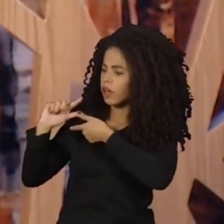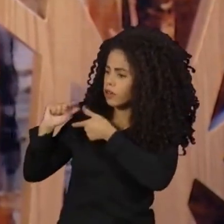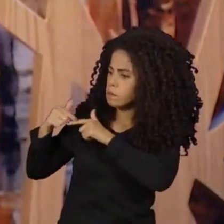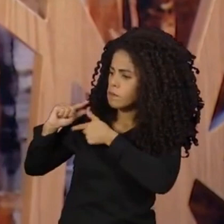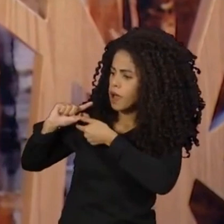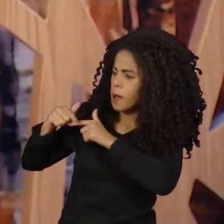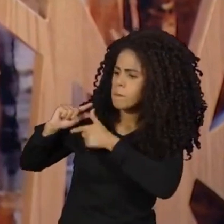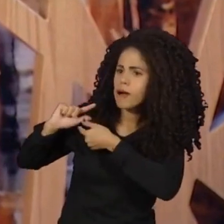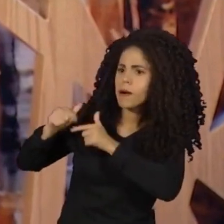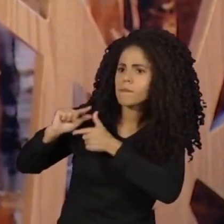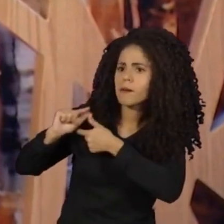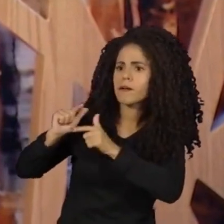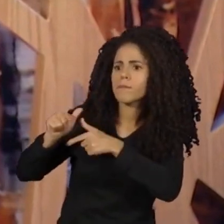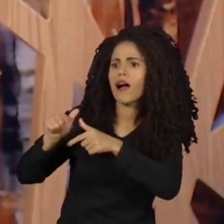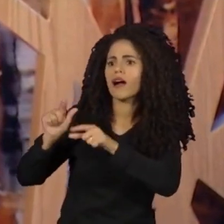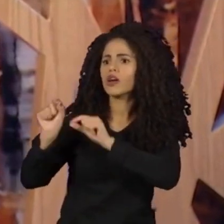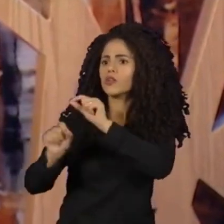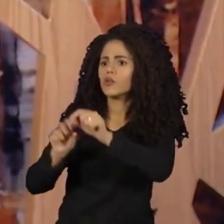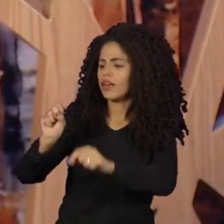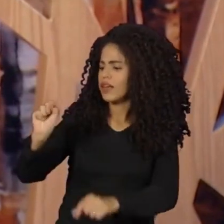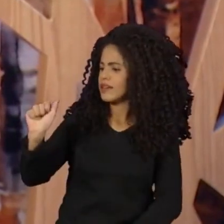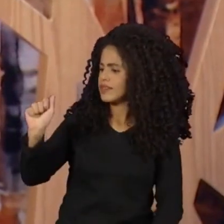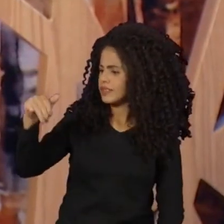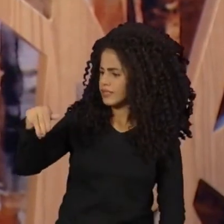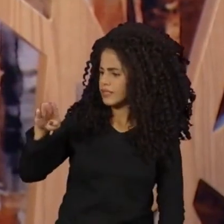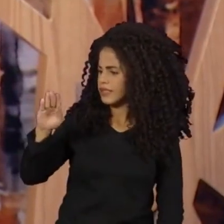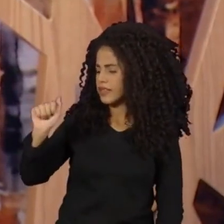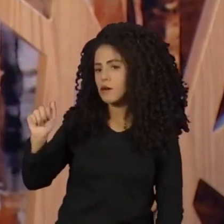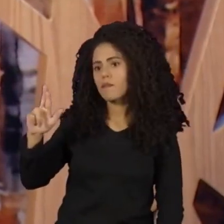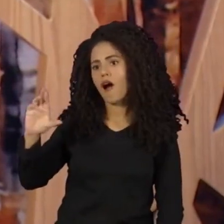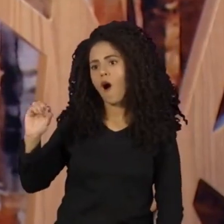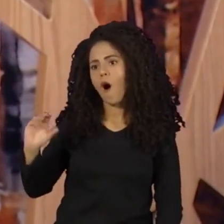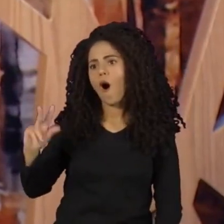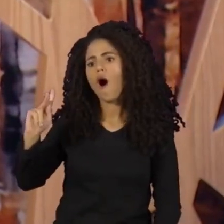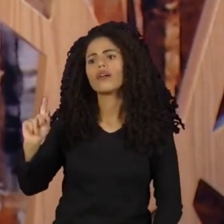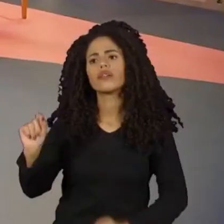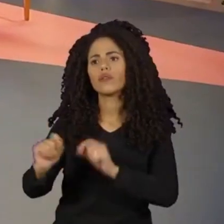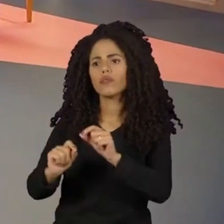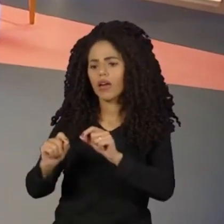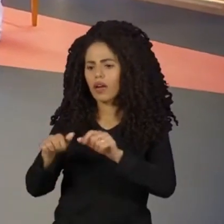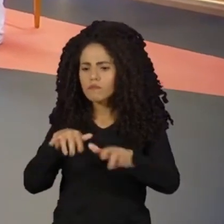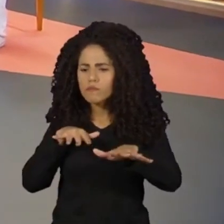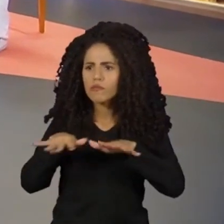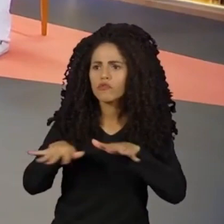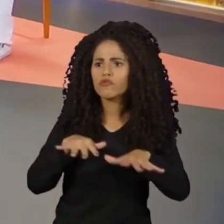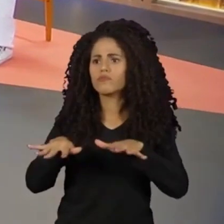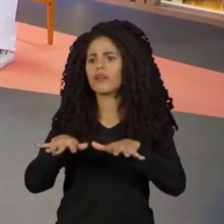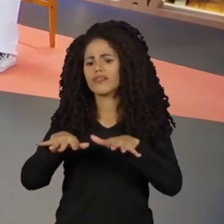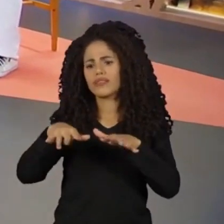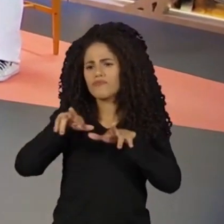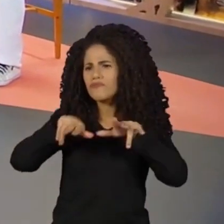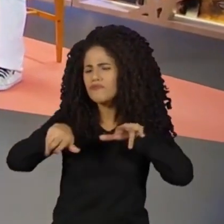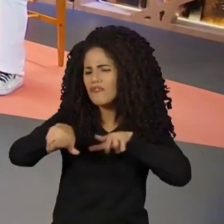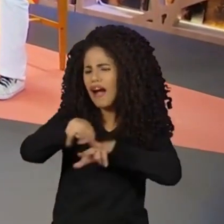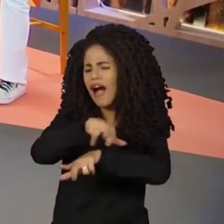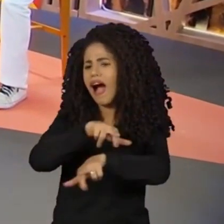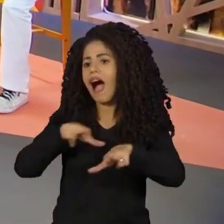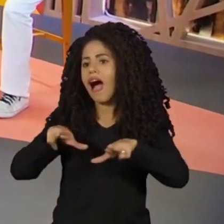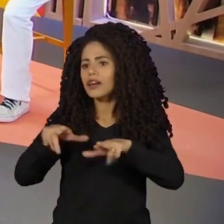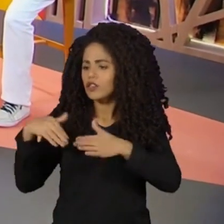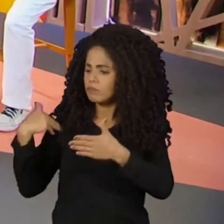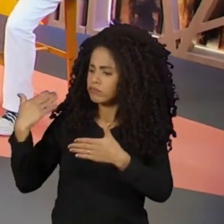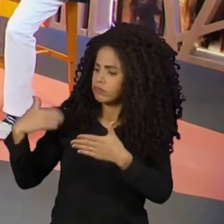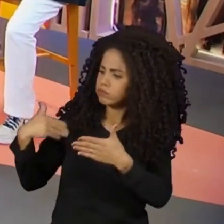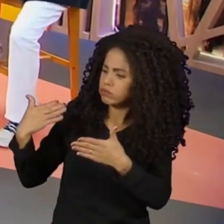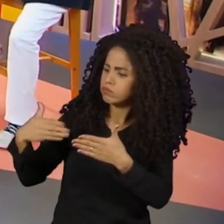na verdade o samba rock ele é um título né na verdade um movimento que engloba vários segmentos que vem rolando